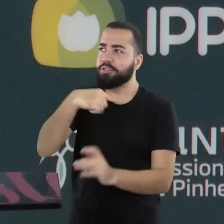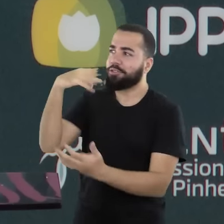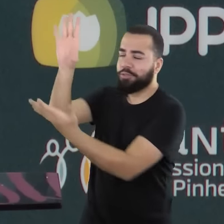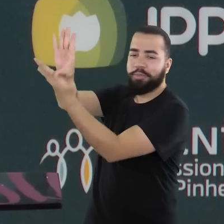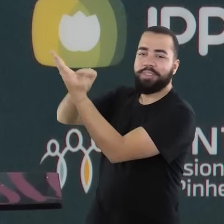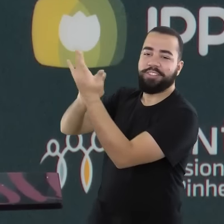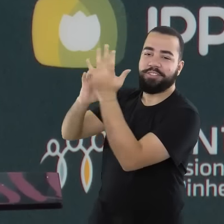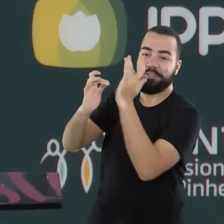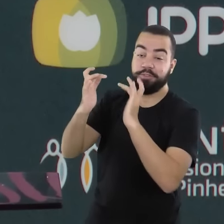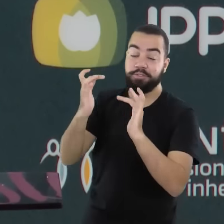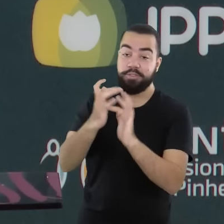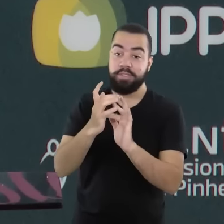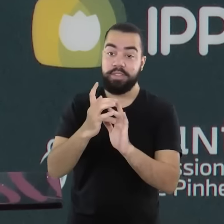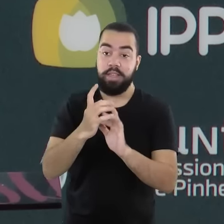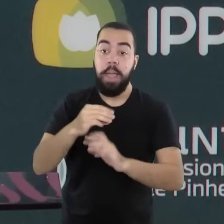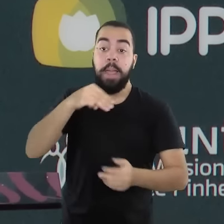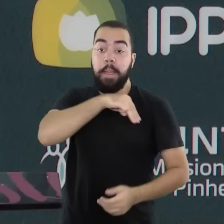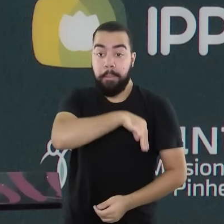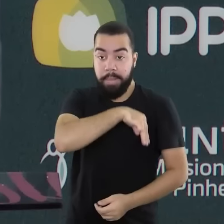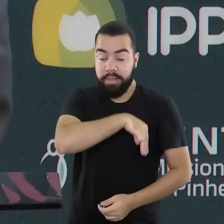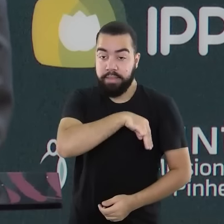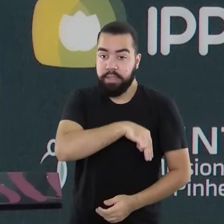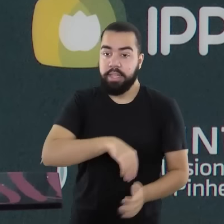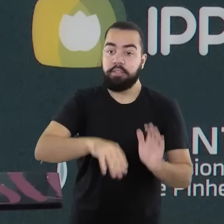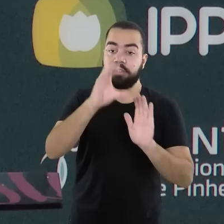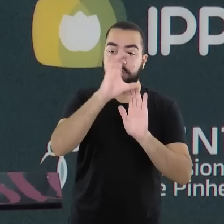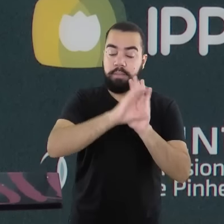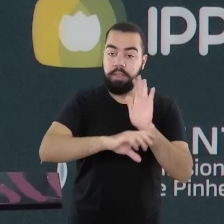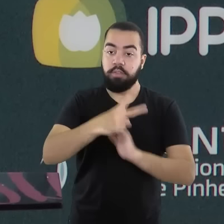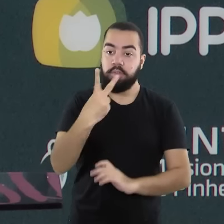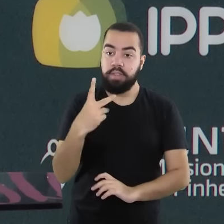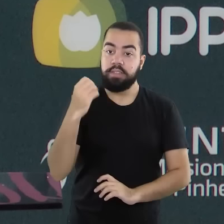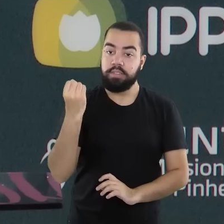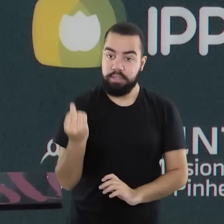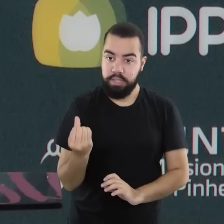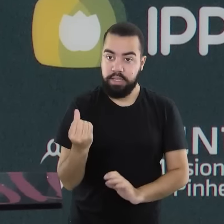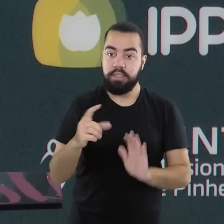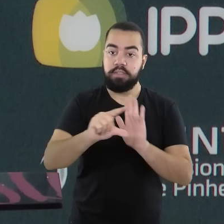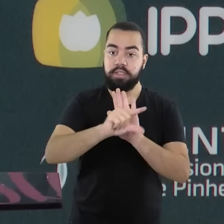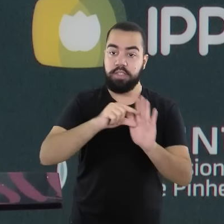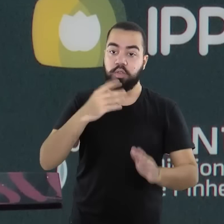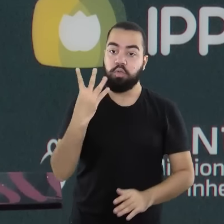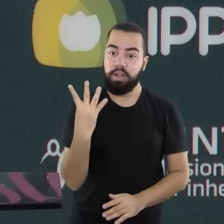Diz o texto lá em Mateus 26, 42,